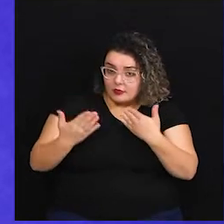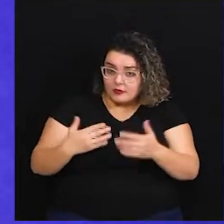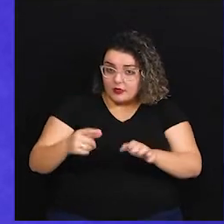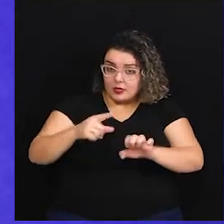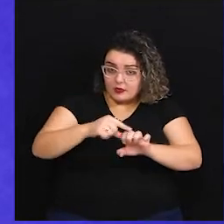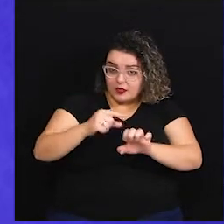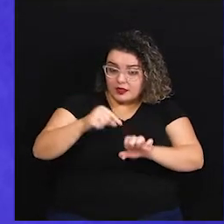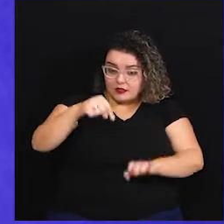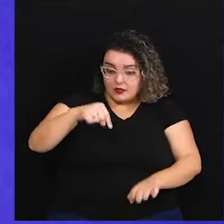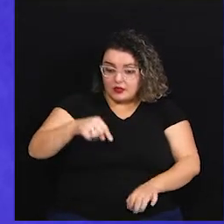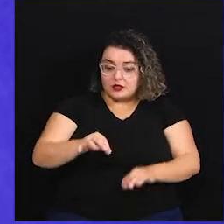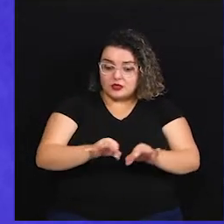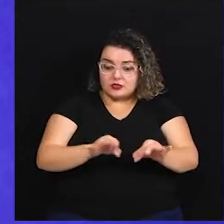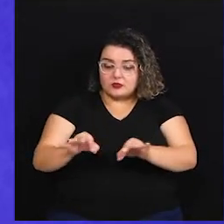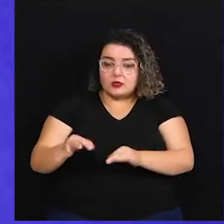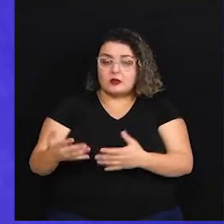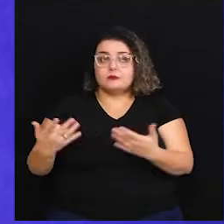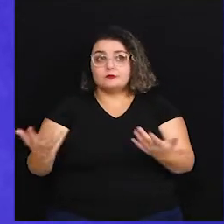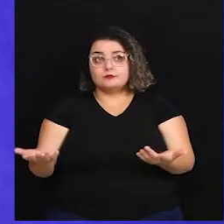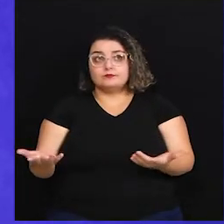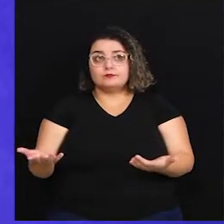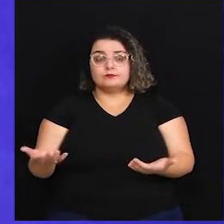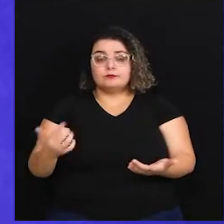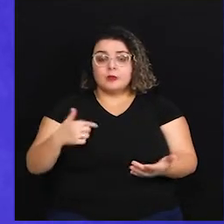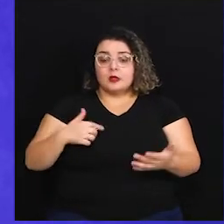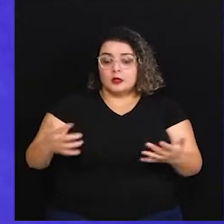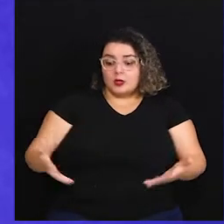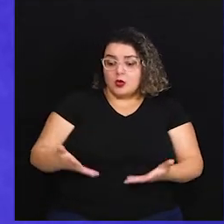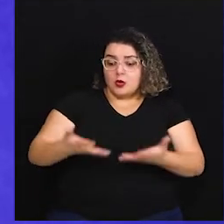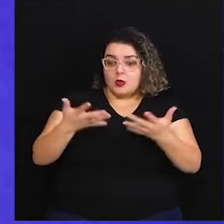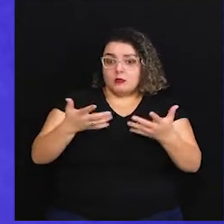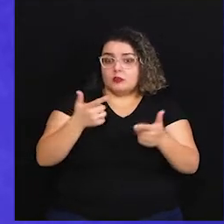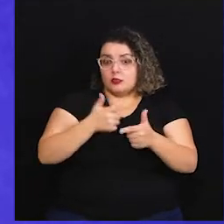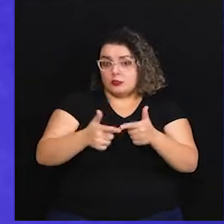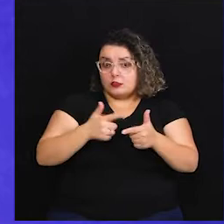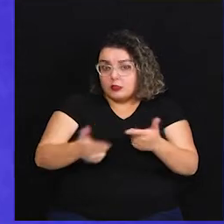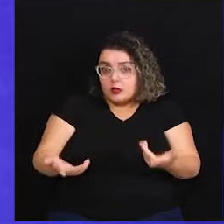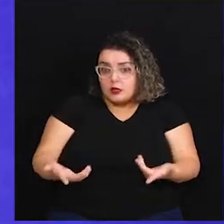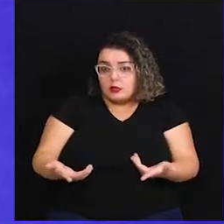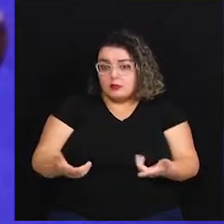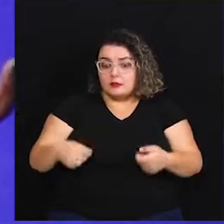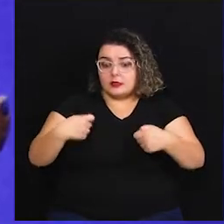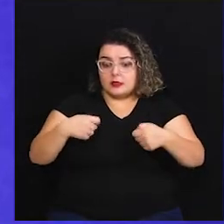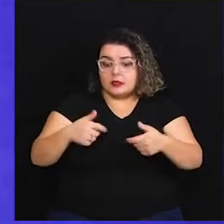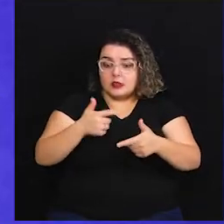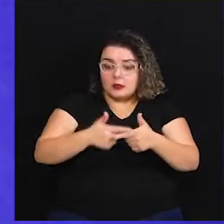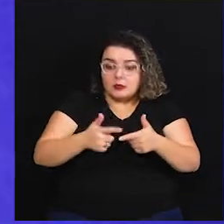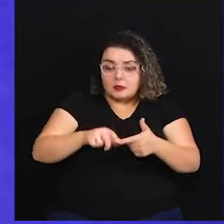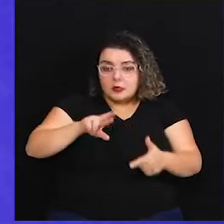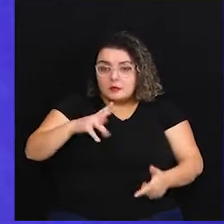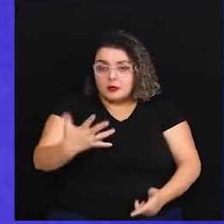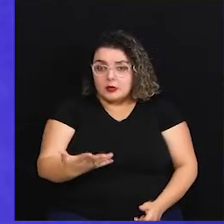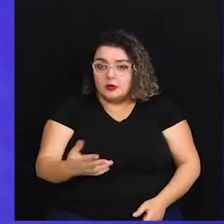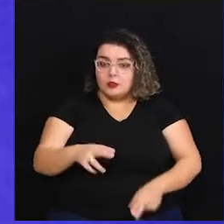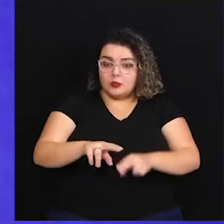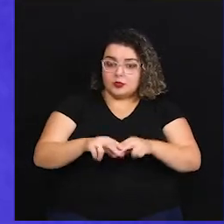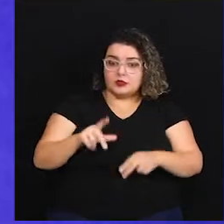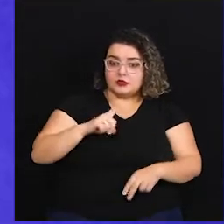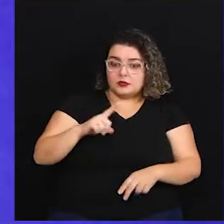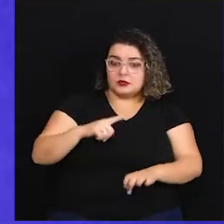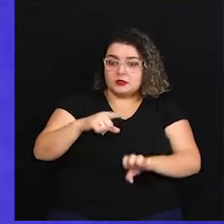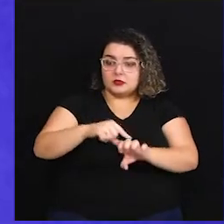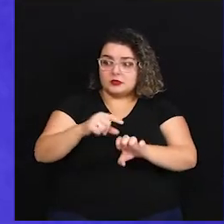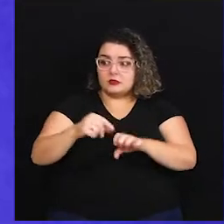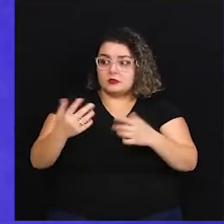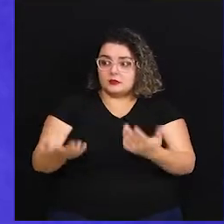com empreendedores aqui no nosso programa, eles falam: olha, eu fui motivado por um problema, eu tive que resolver um problema, por isso que eu tenho esse